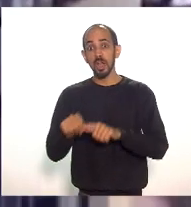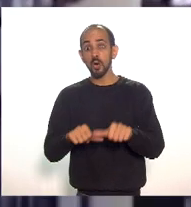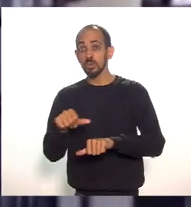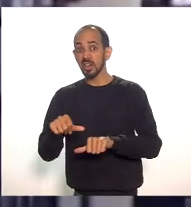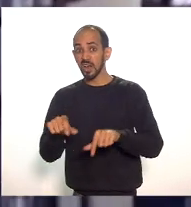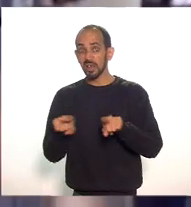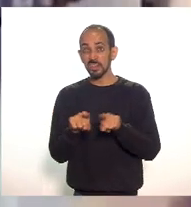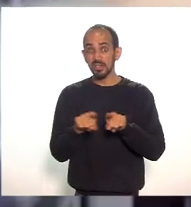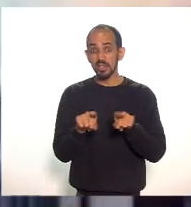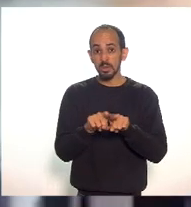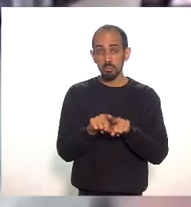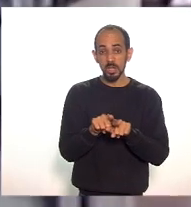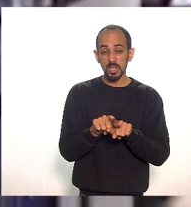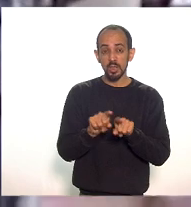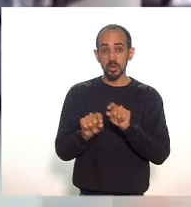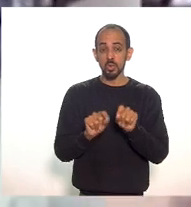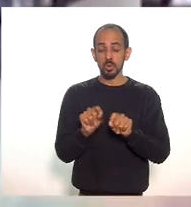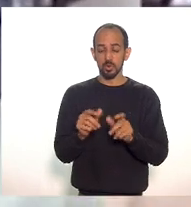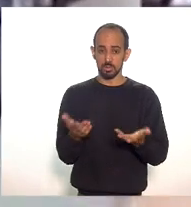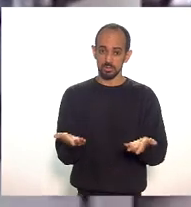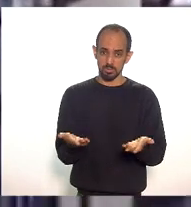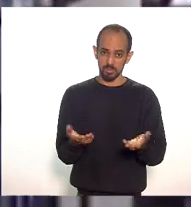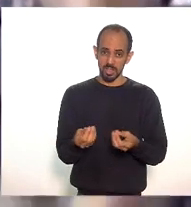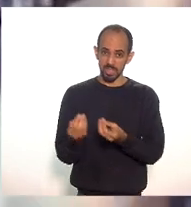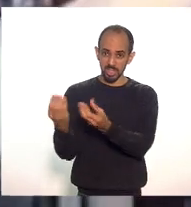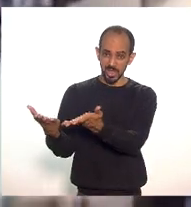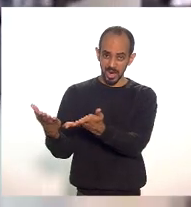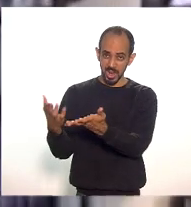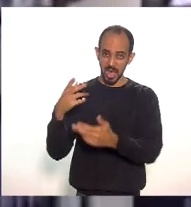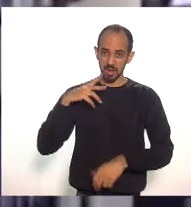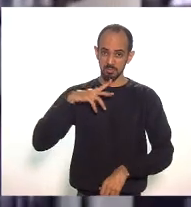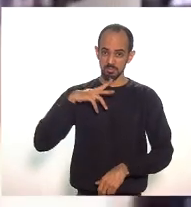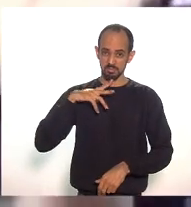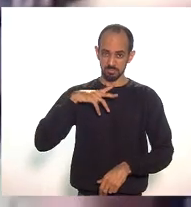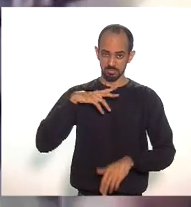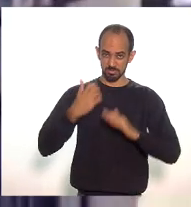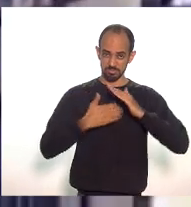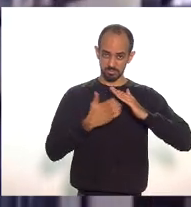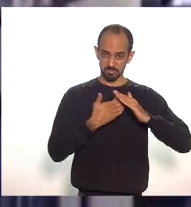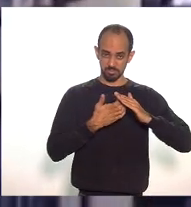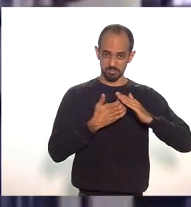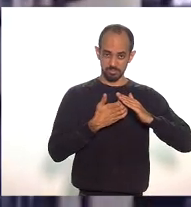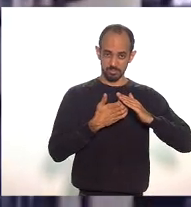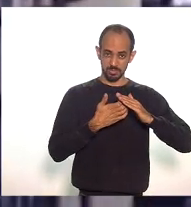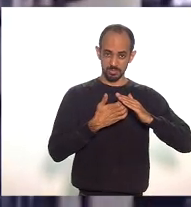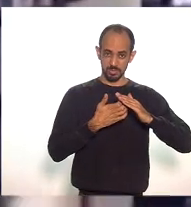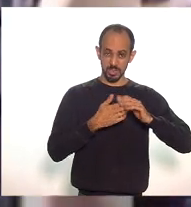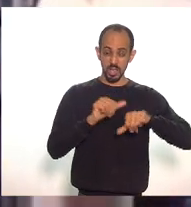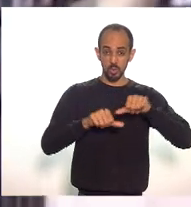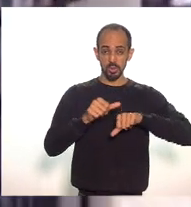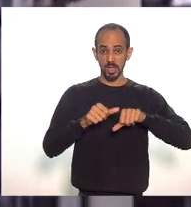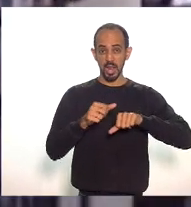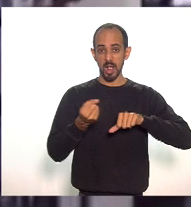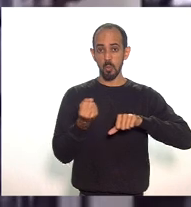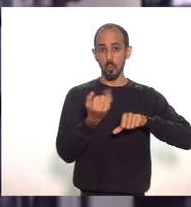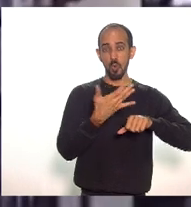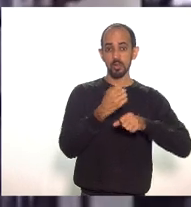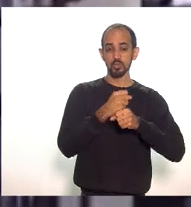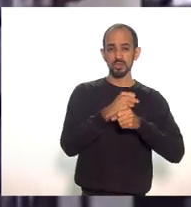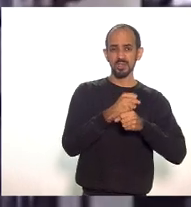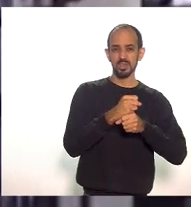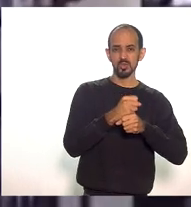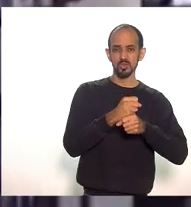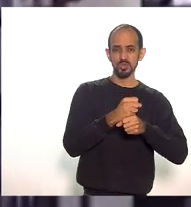Olha aí é para entregar a isso para a iniciativa alterando inclusive o número de anos pela constituição